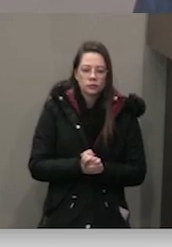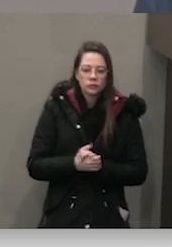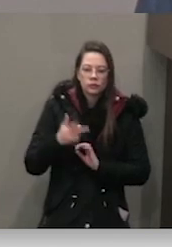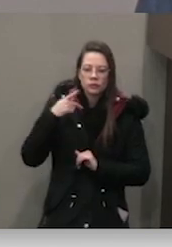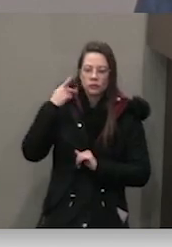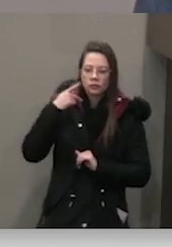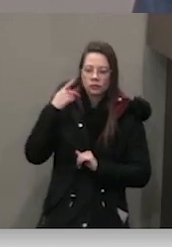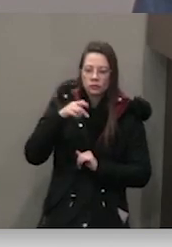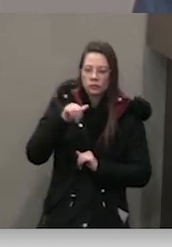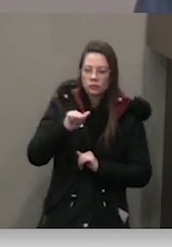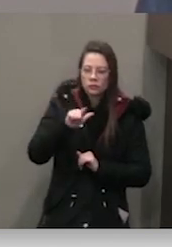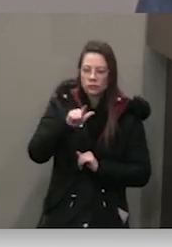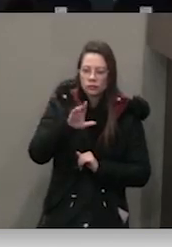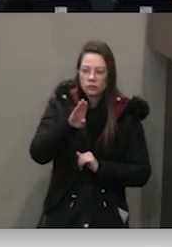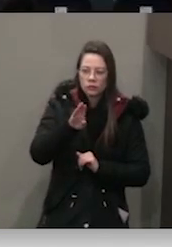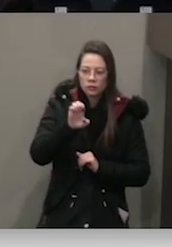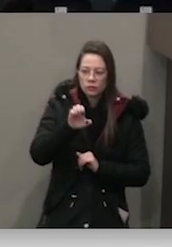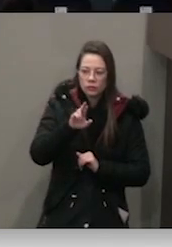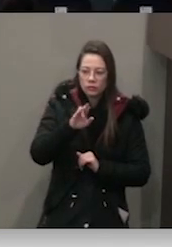Vereador Alberi,